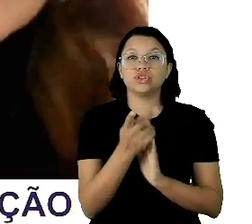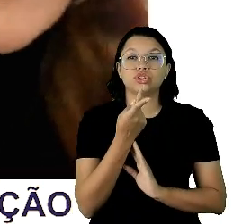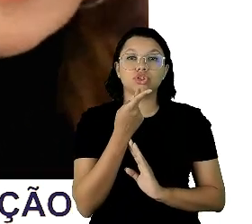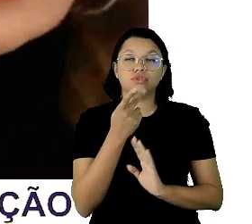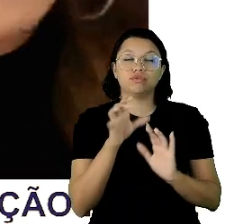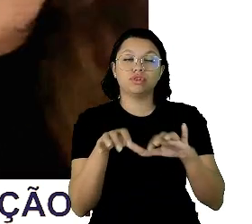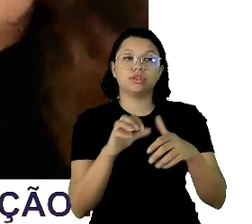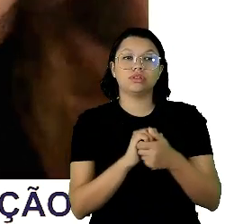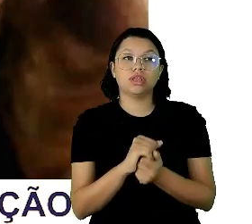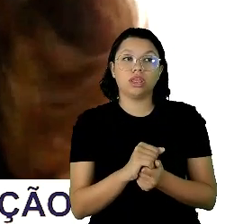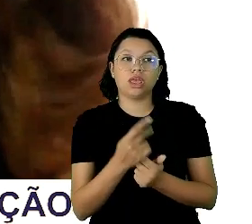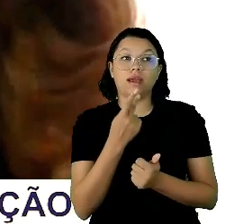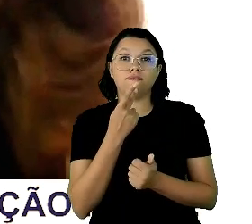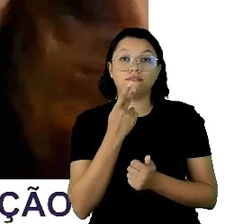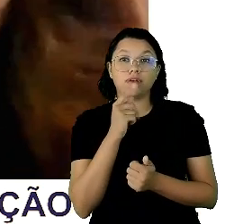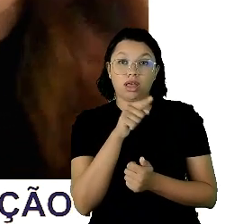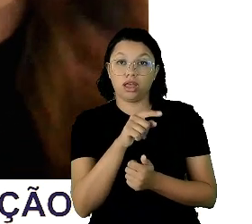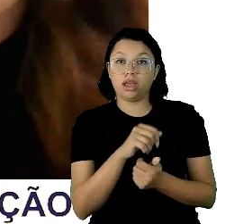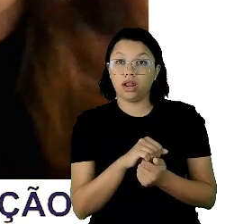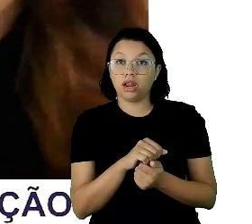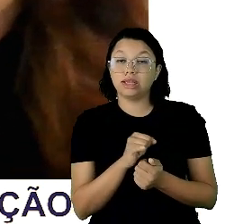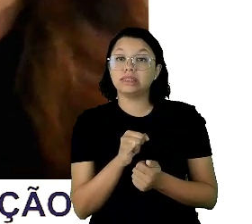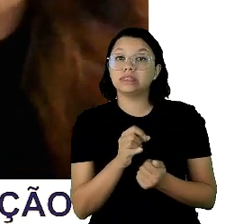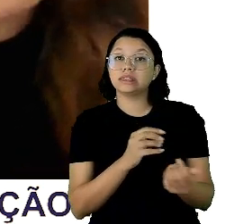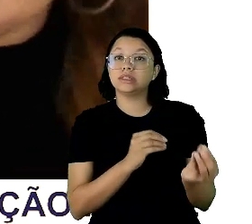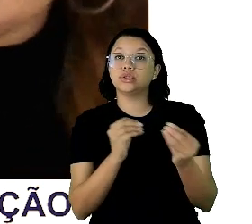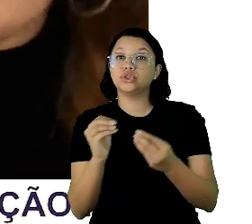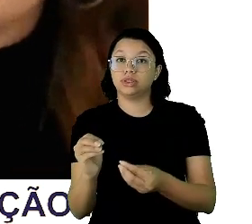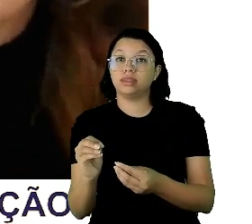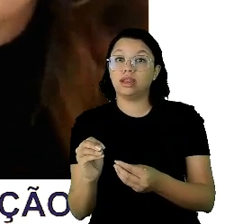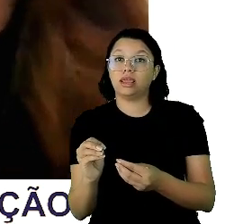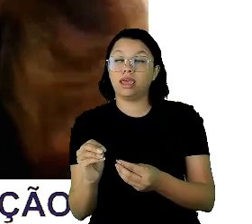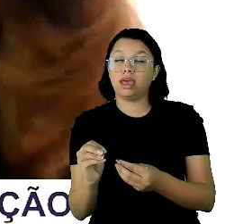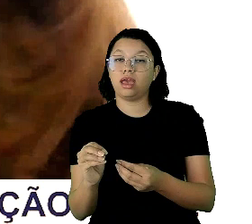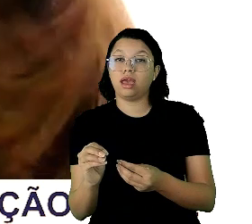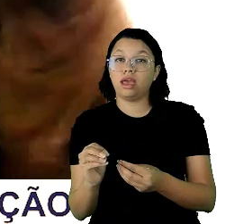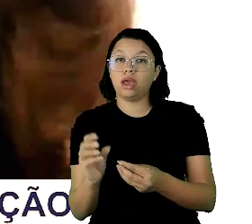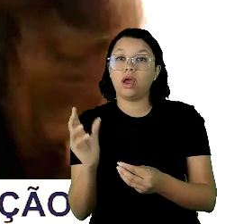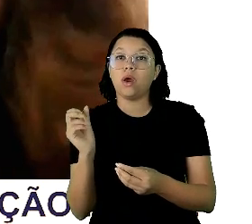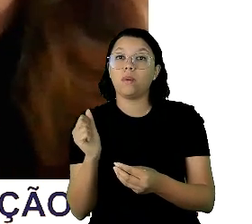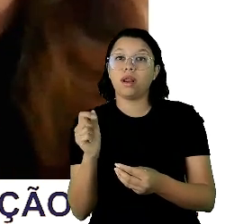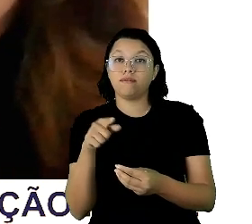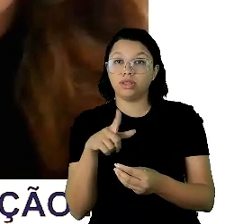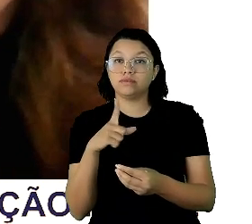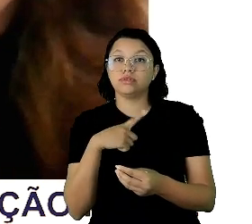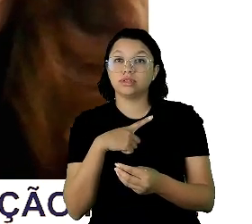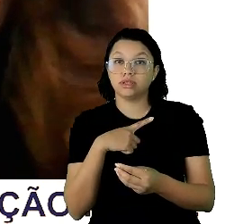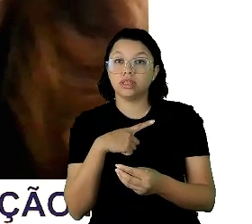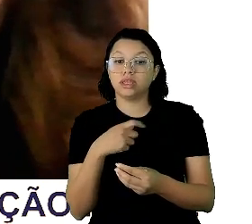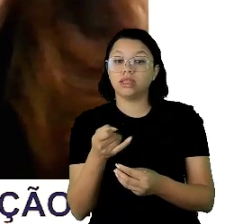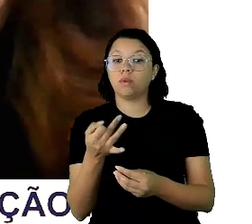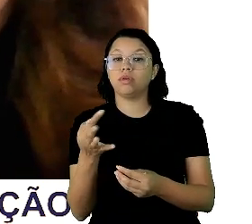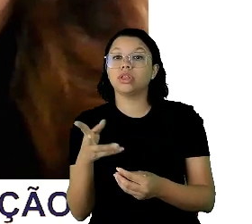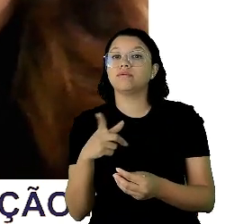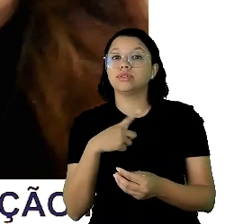fulano que se ele não der atenção de tanto que você quer, que você vai denunciar ele na Maria da